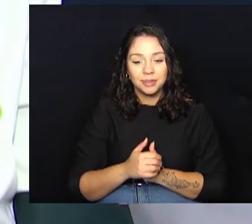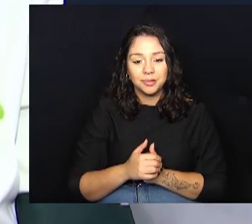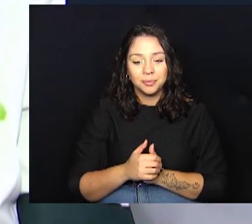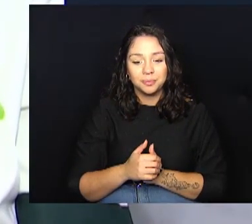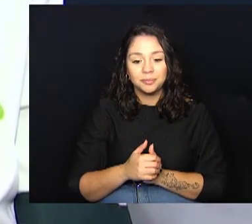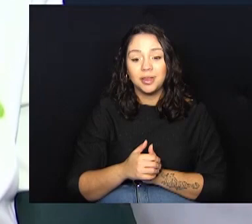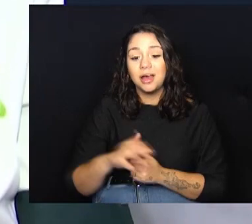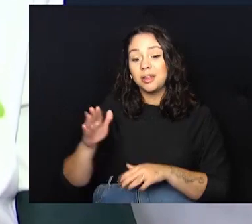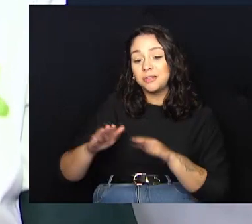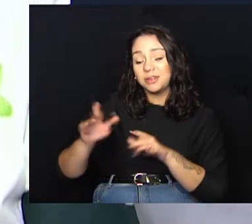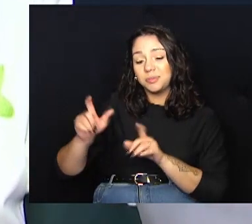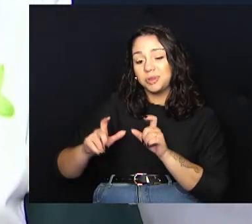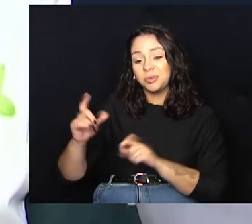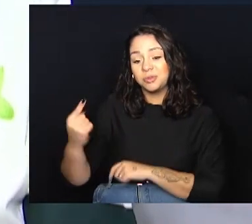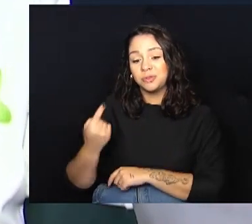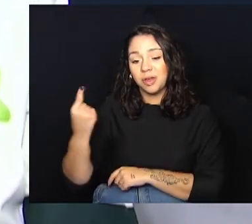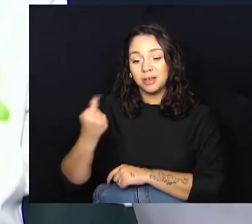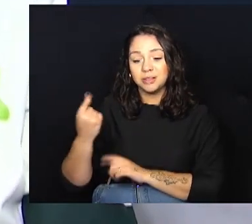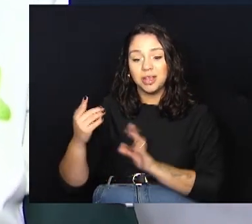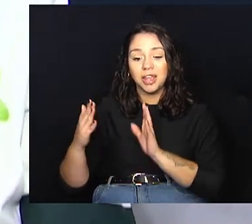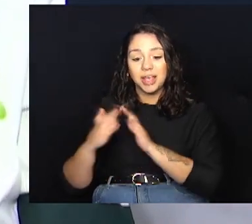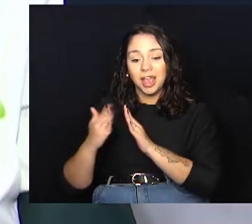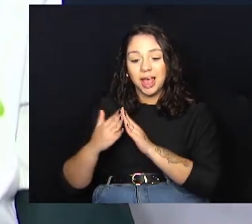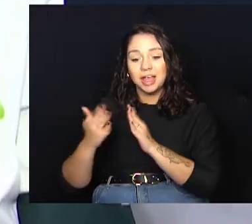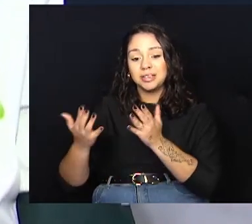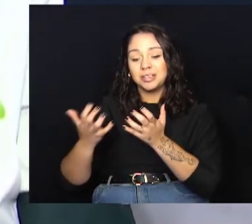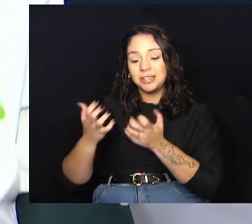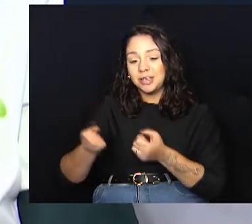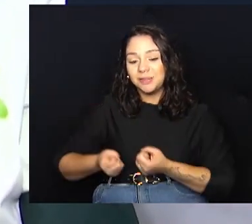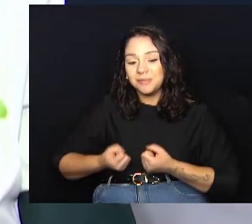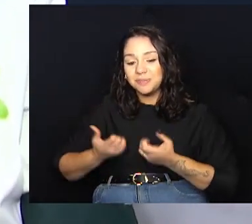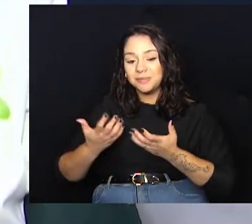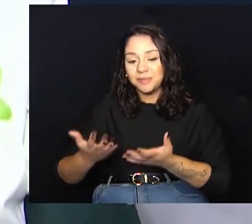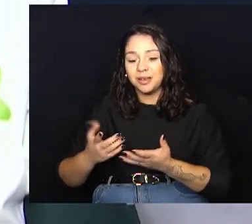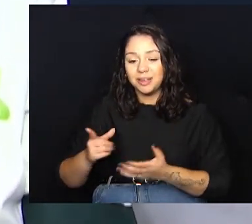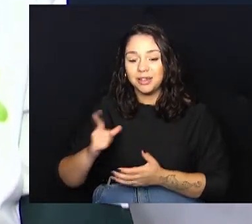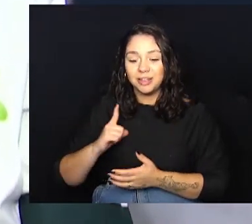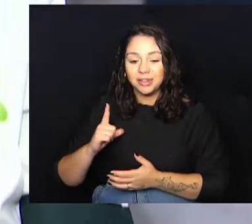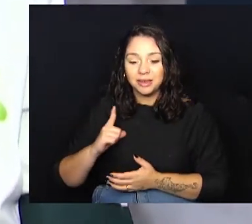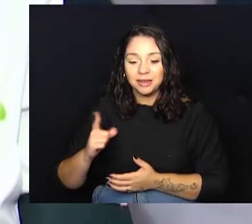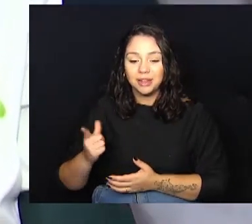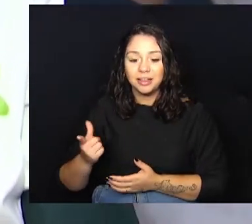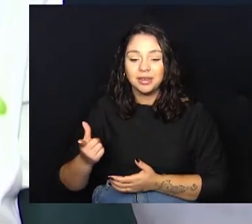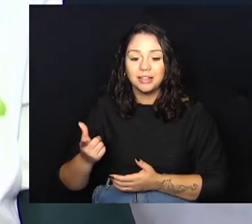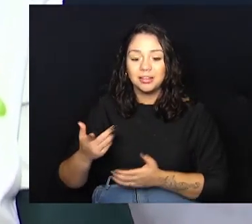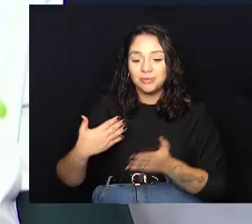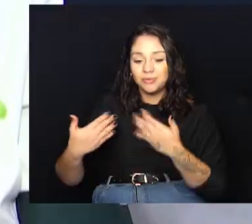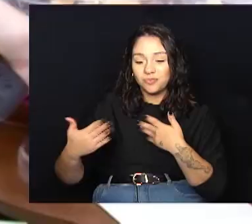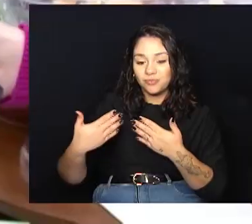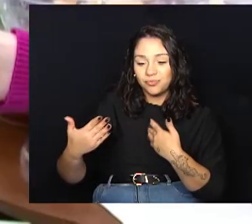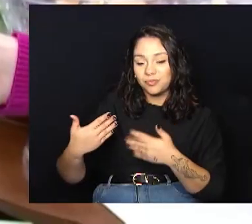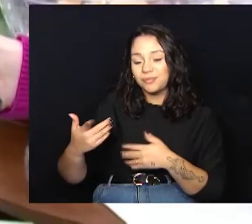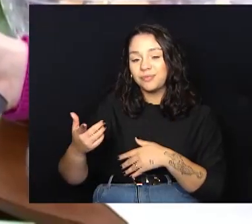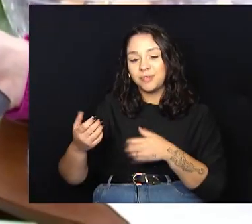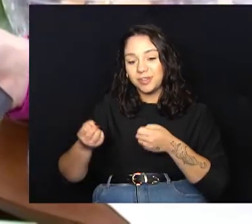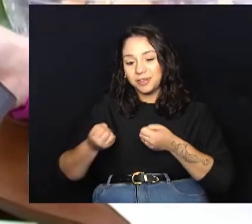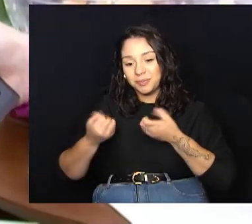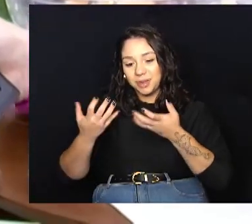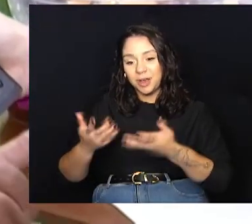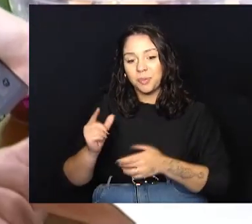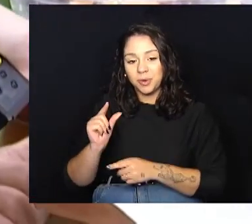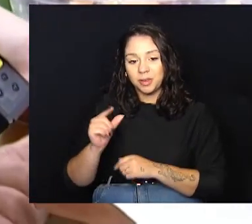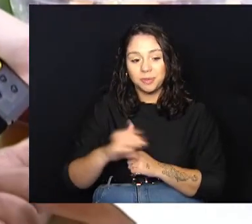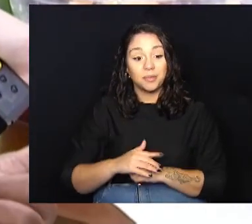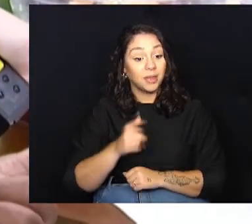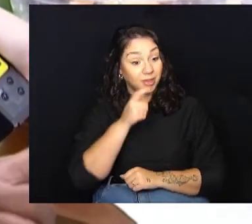em casa quer desabafar um pouquinho chega aqui fica contando um pouquinho da vida deles para gente mas é legal eu achei